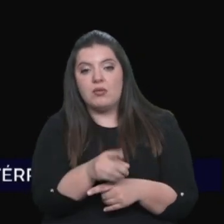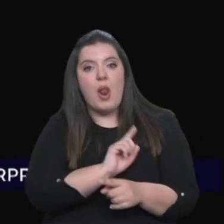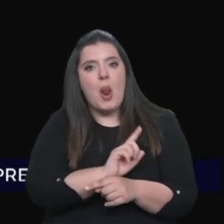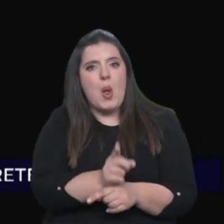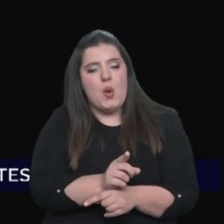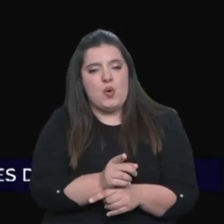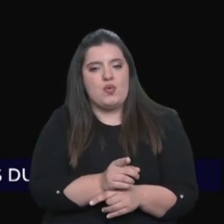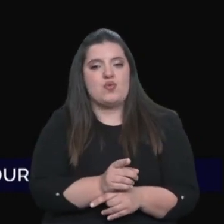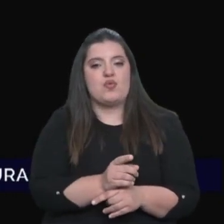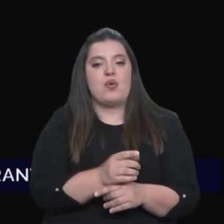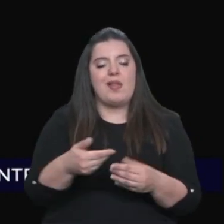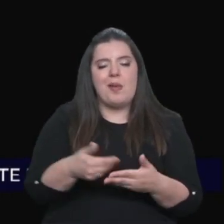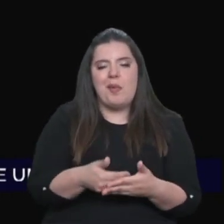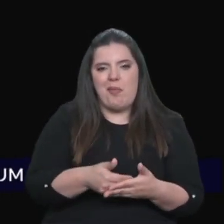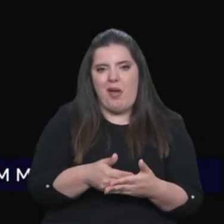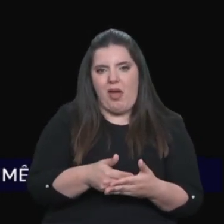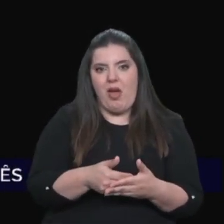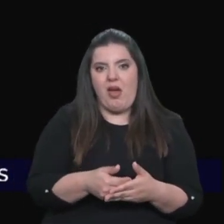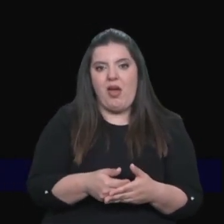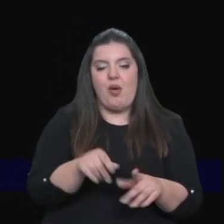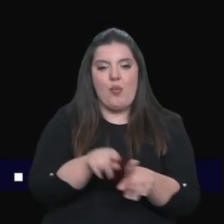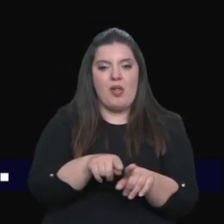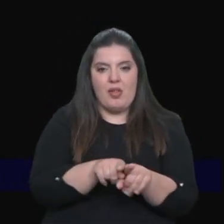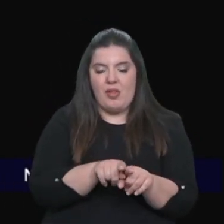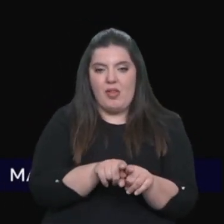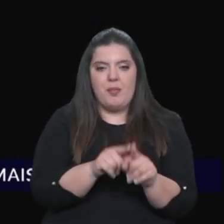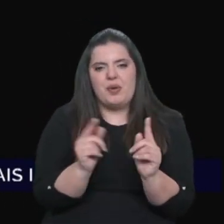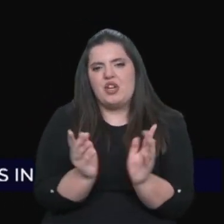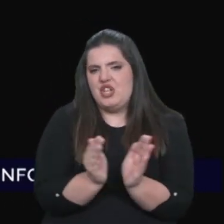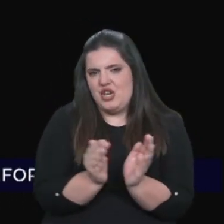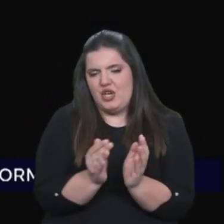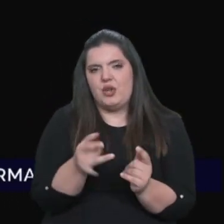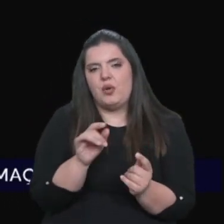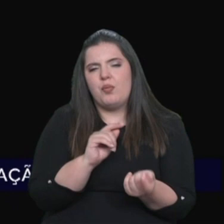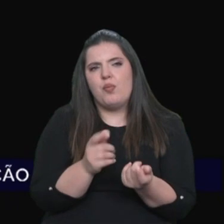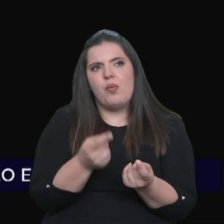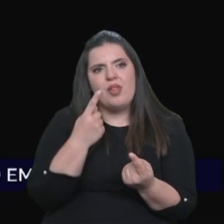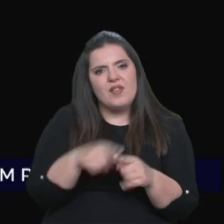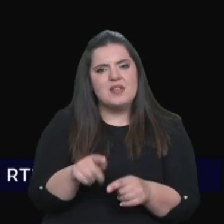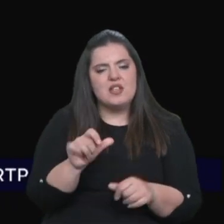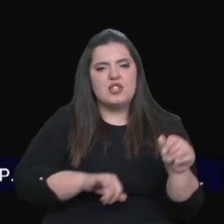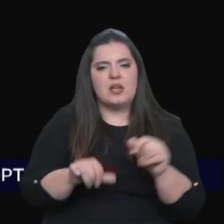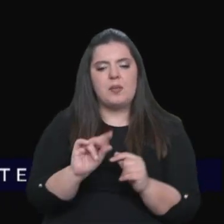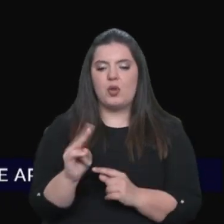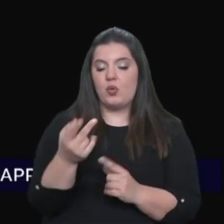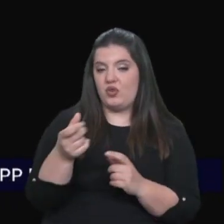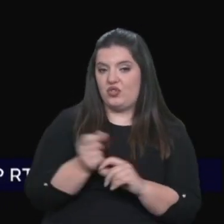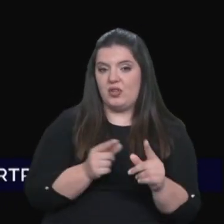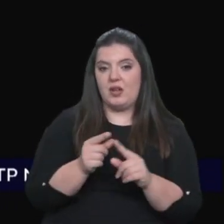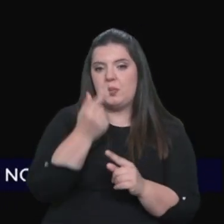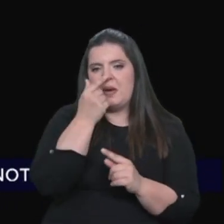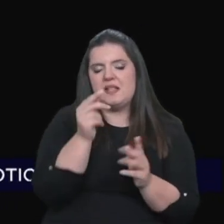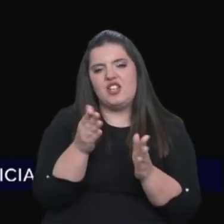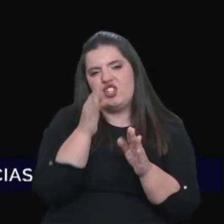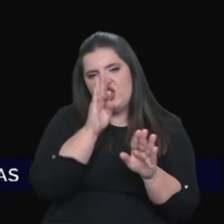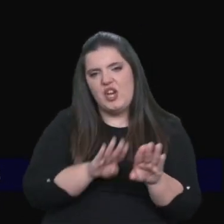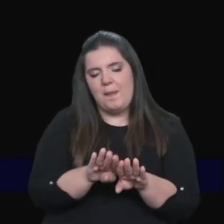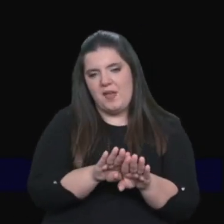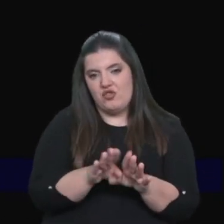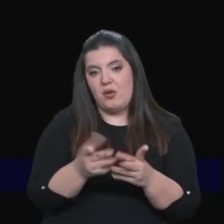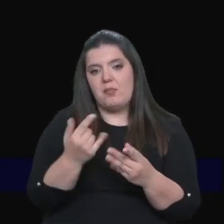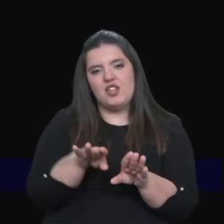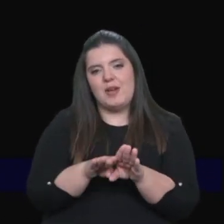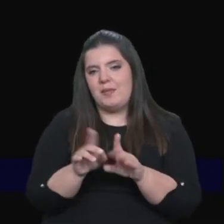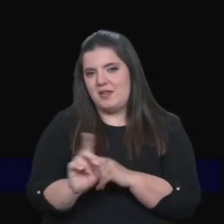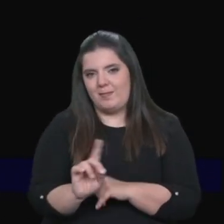partida, logo sendo elas bebê, conseguem imprimir essas diferenças químicas mesmo entre duas estrelas que parecem quase gêmeas. Mas não são